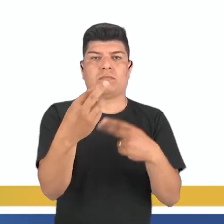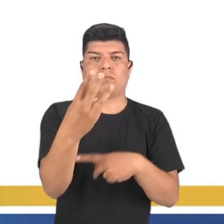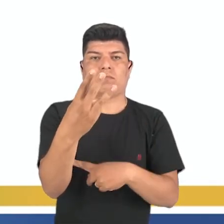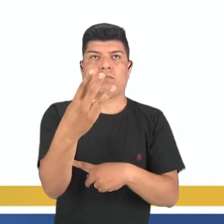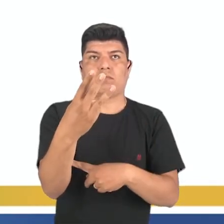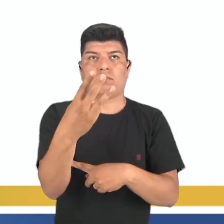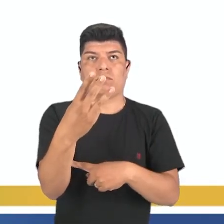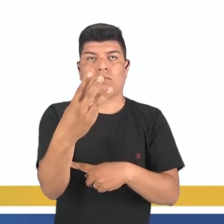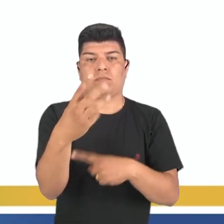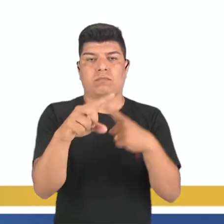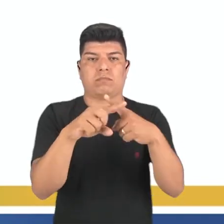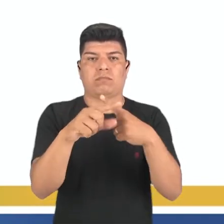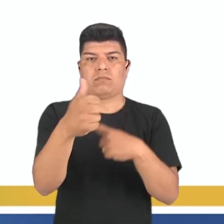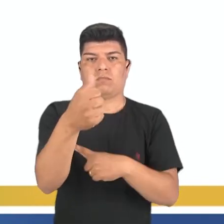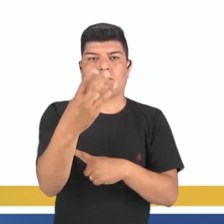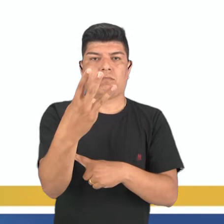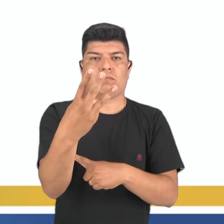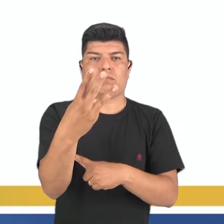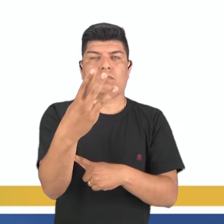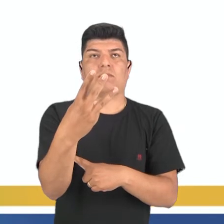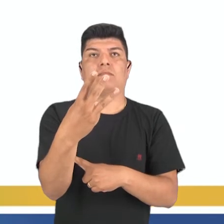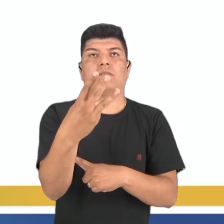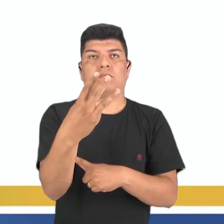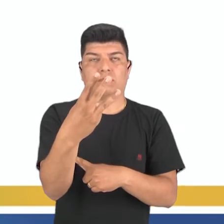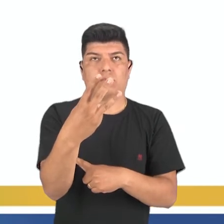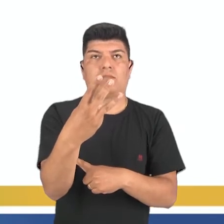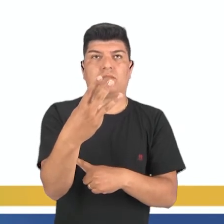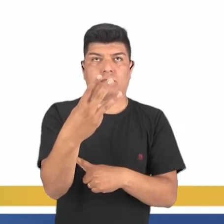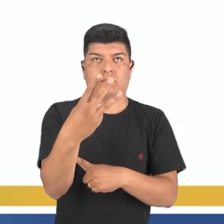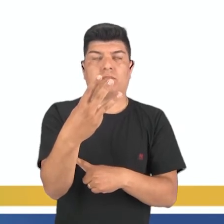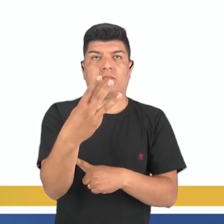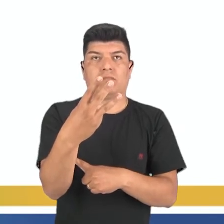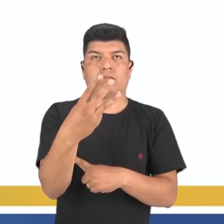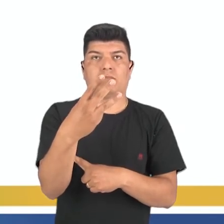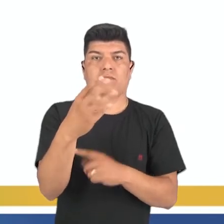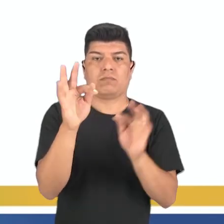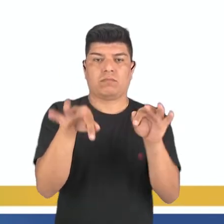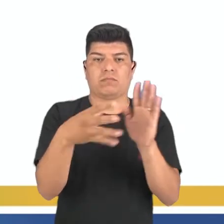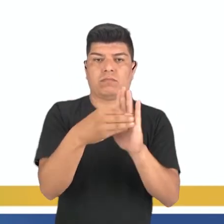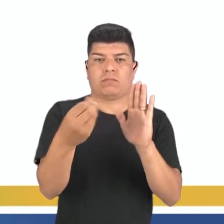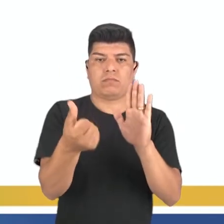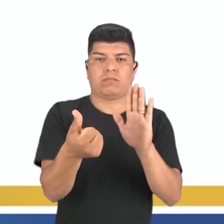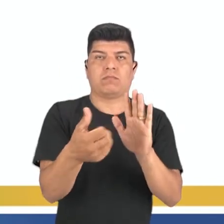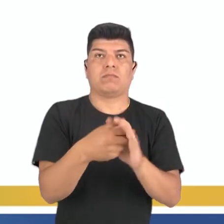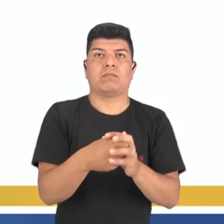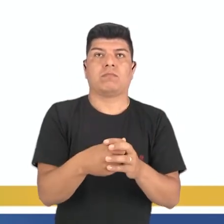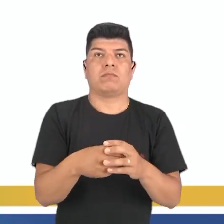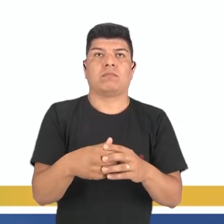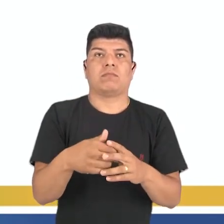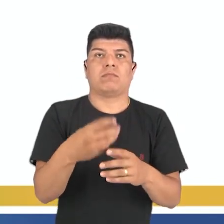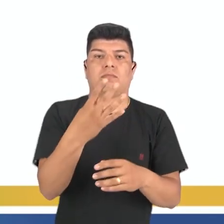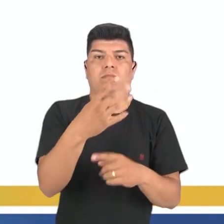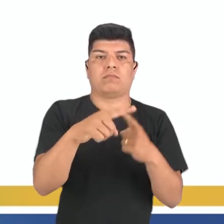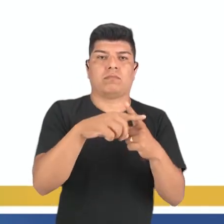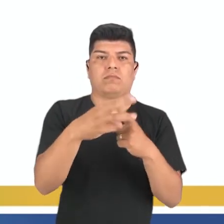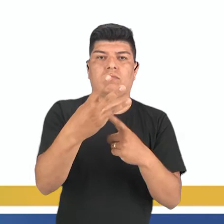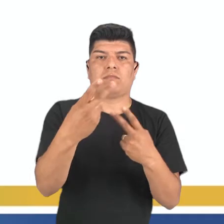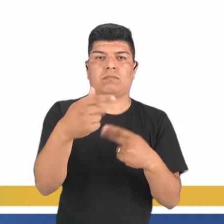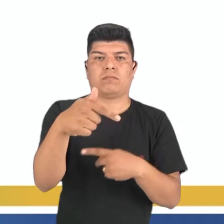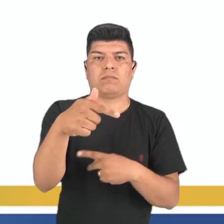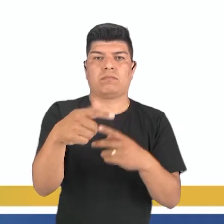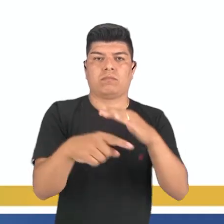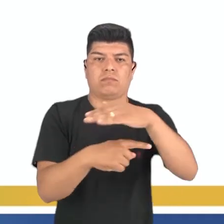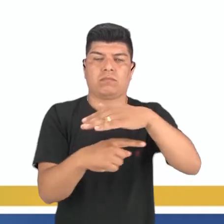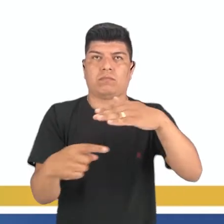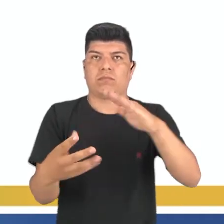dá 3, 3 vezes 1 dá 3. E por fim, soma aqui em cima. 4 mais 3 dá